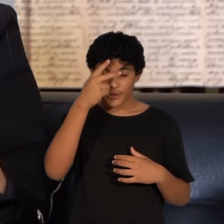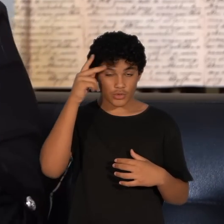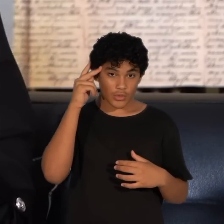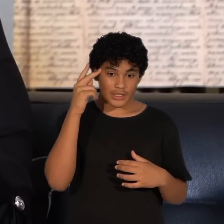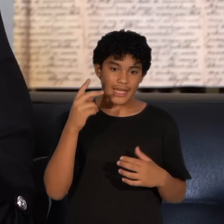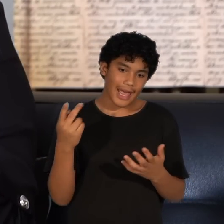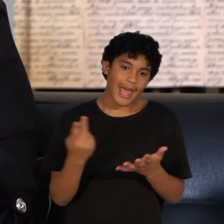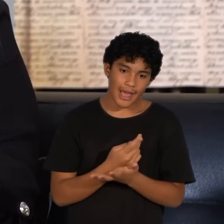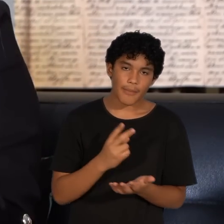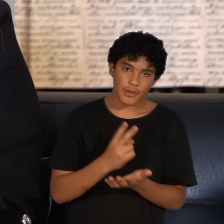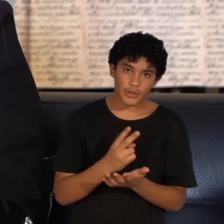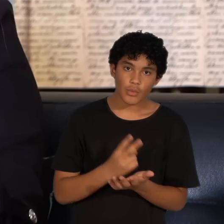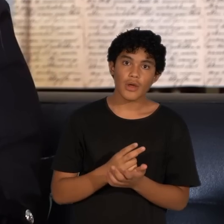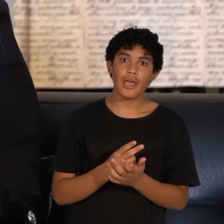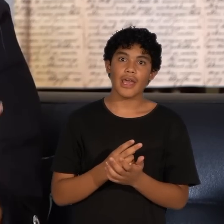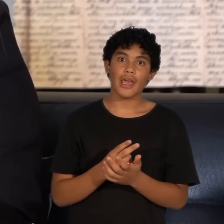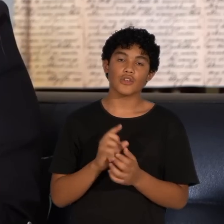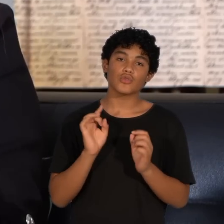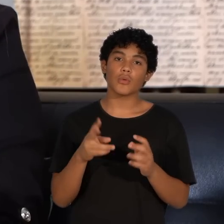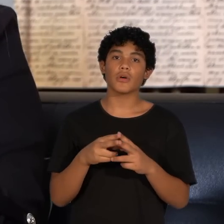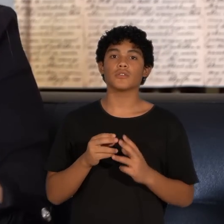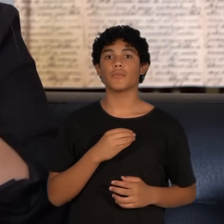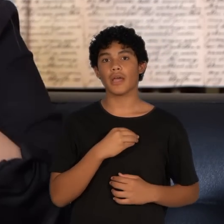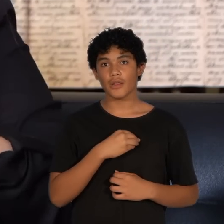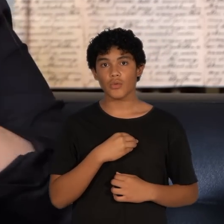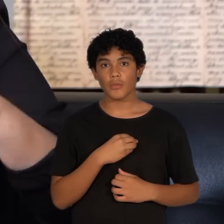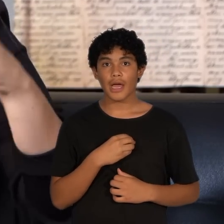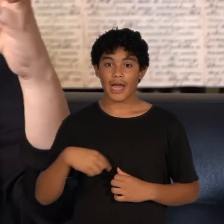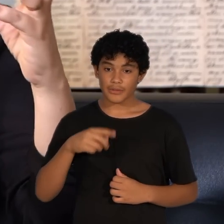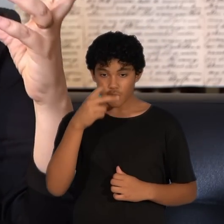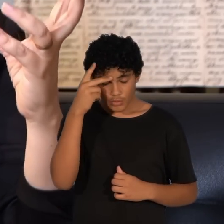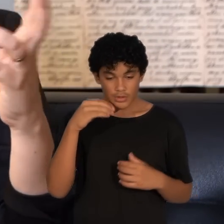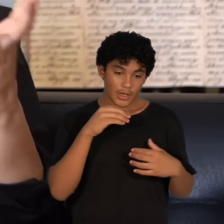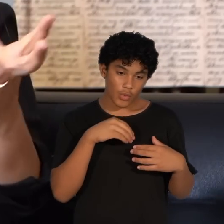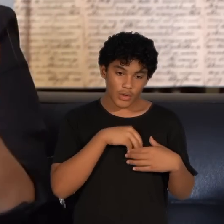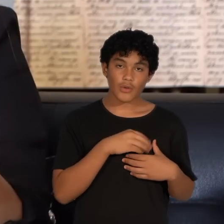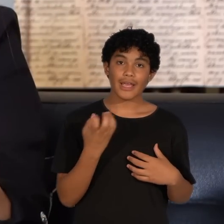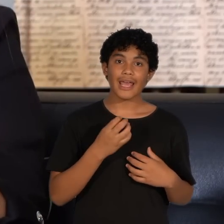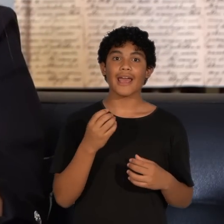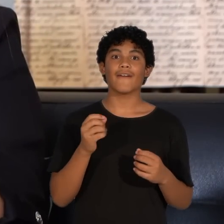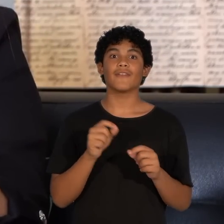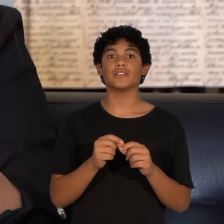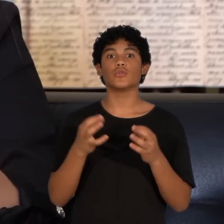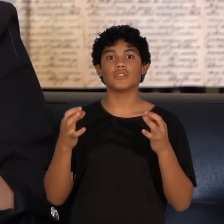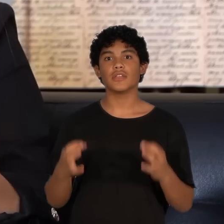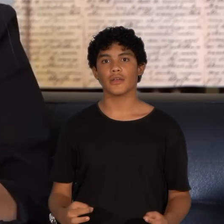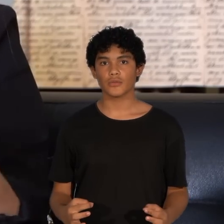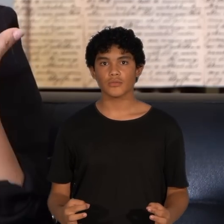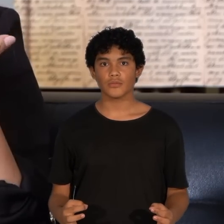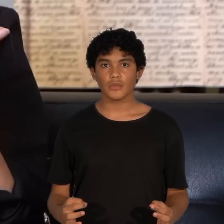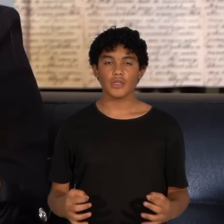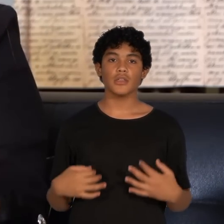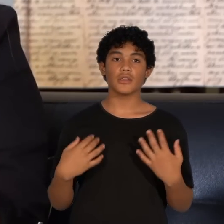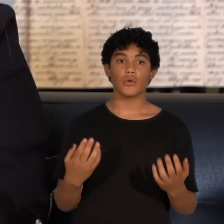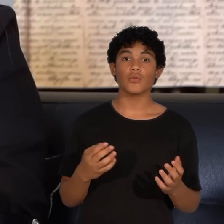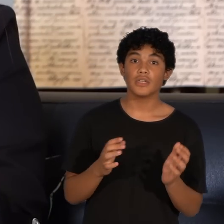coloca. Nós sabemos que, no fundo, é o pecado que nos faz pensar diferentes ou agir de formas ruins ou até perversa